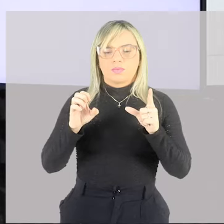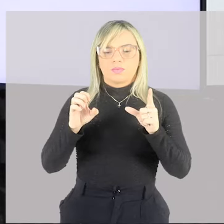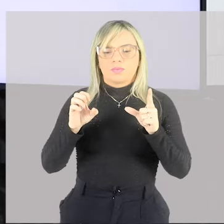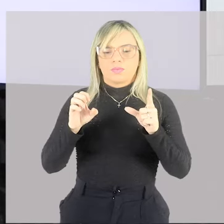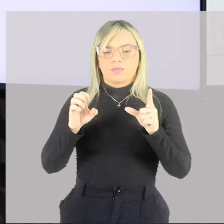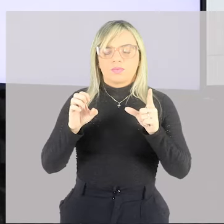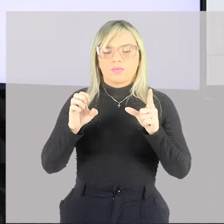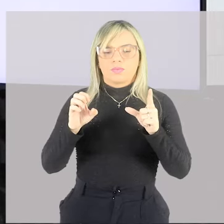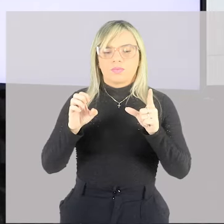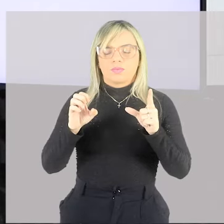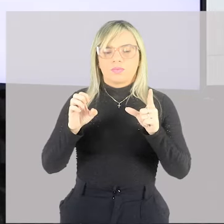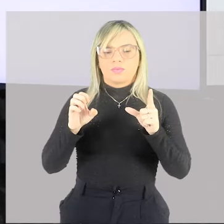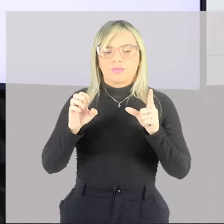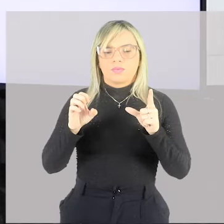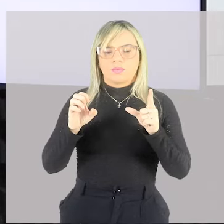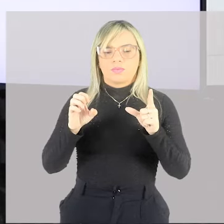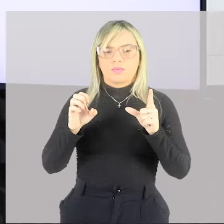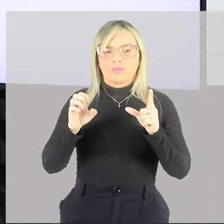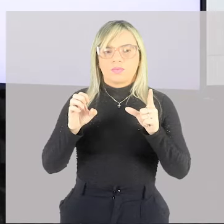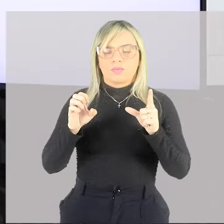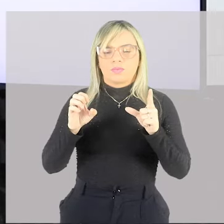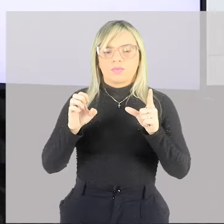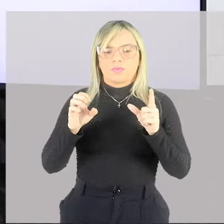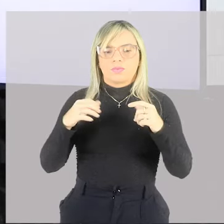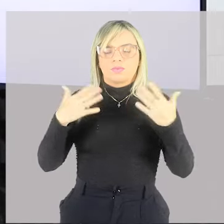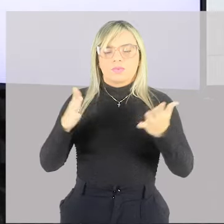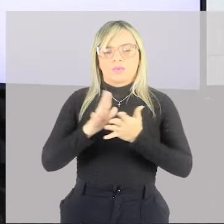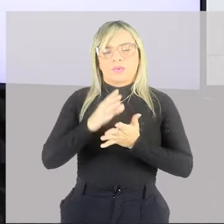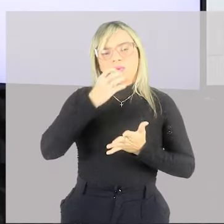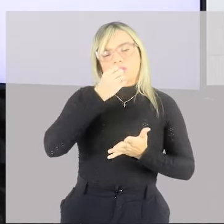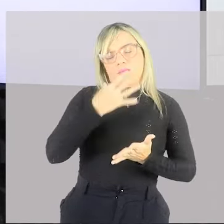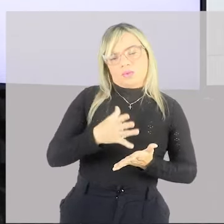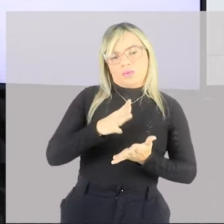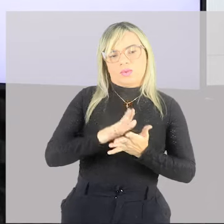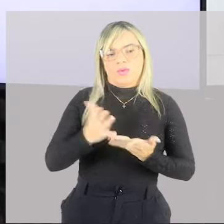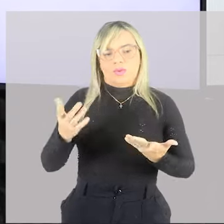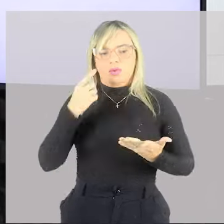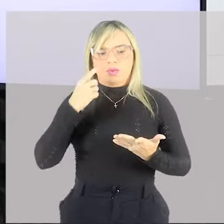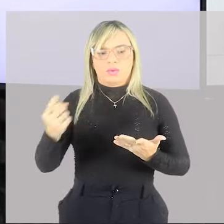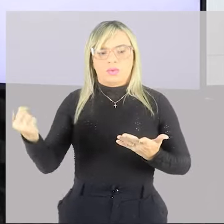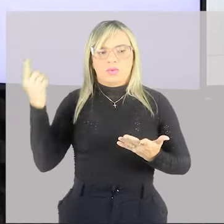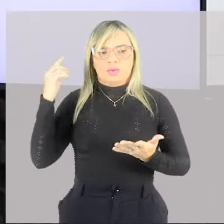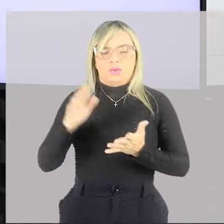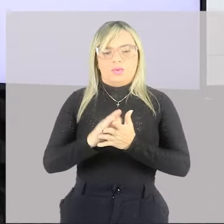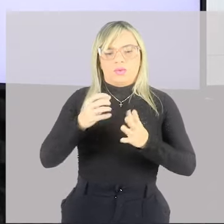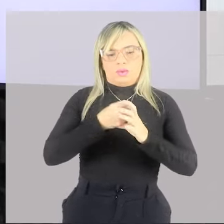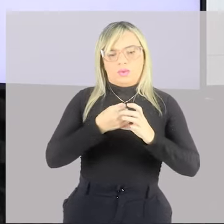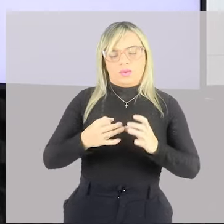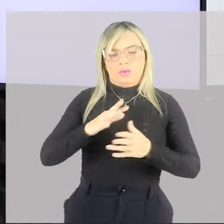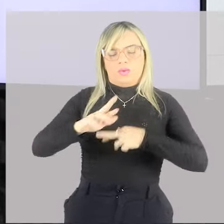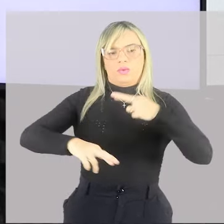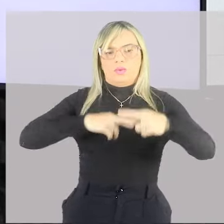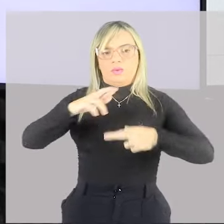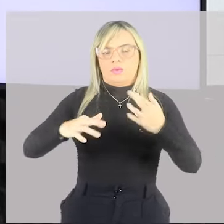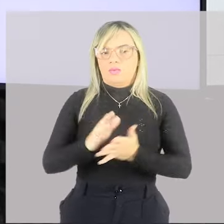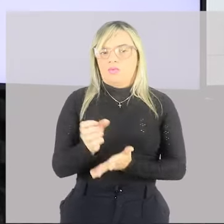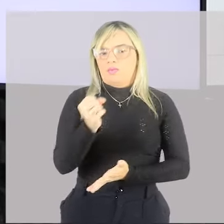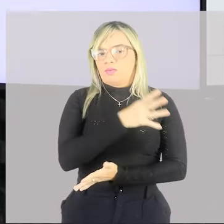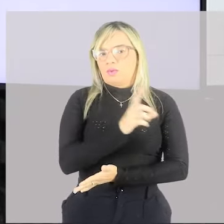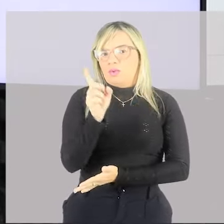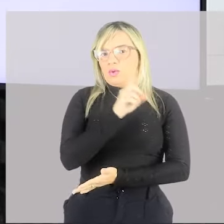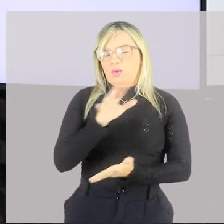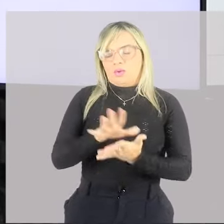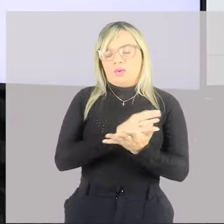fumaçado tal como er realizado no Renascimento bom eu vou por eliminação Isso aqui é uma característica do renascimento não do